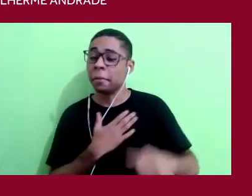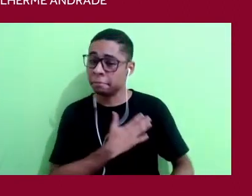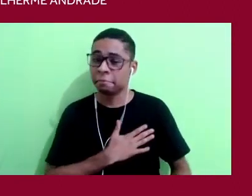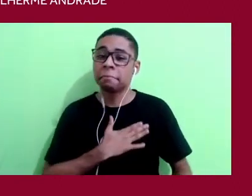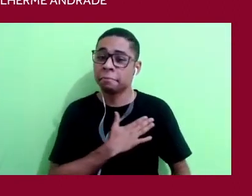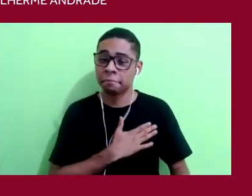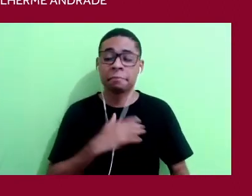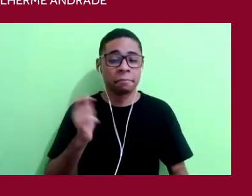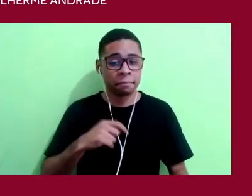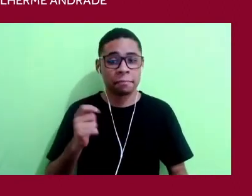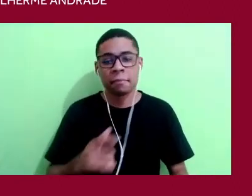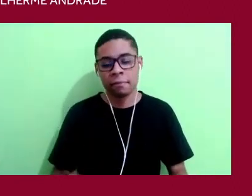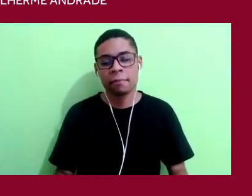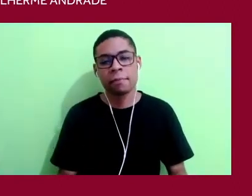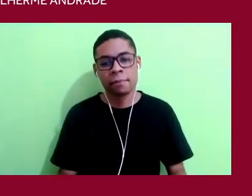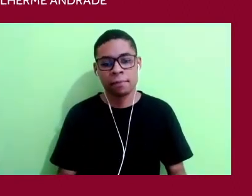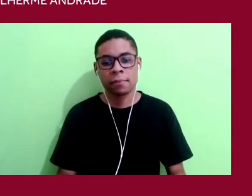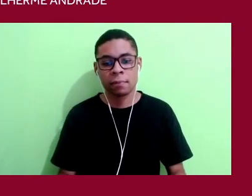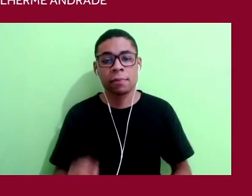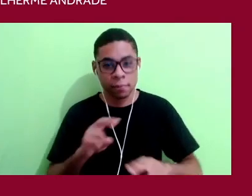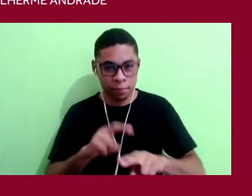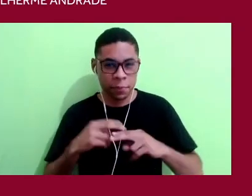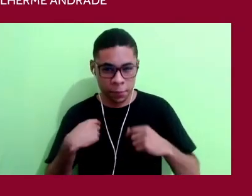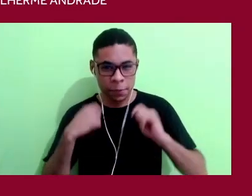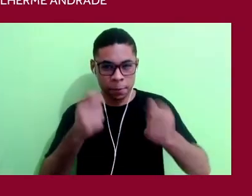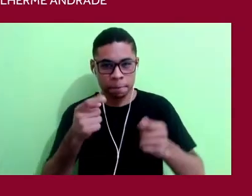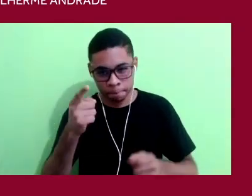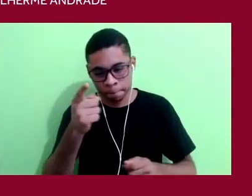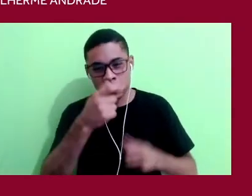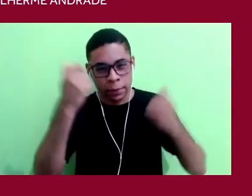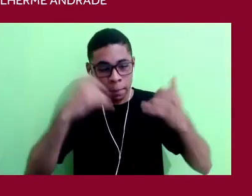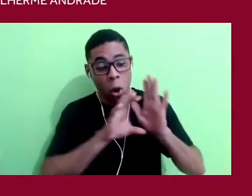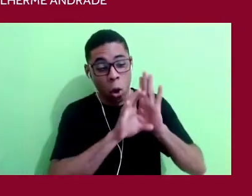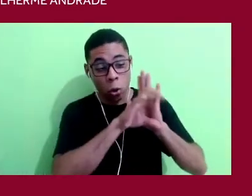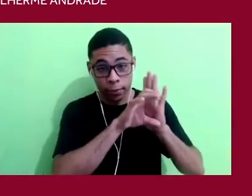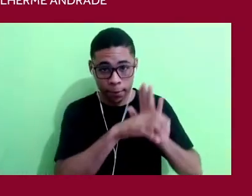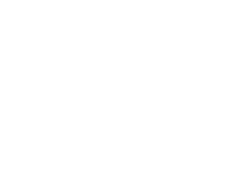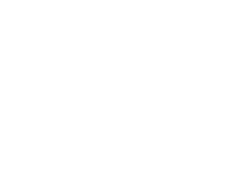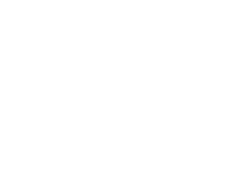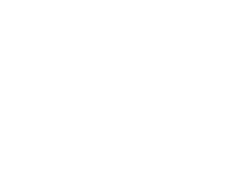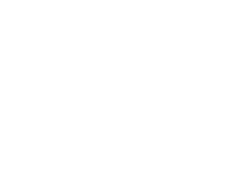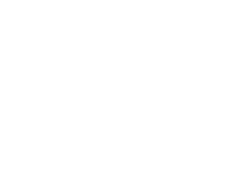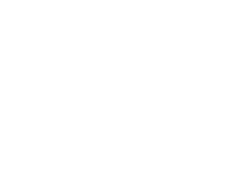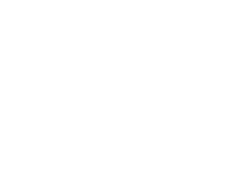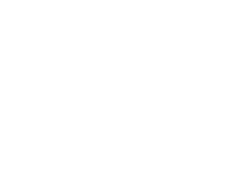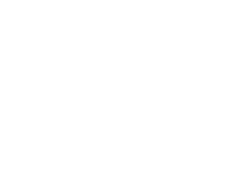dessa perspectiva que eu gostaria de trazer esse conceito de valor percebido, tá?